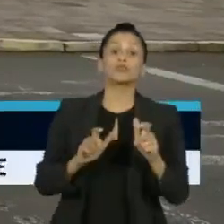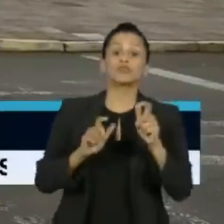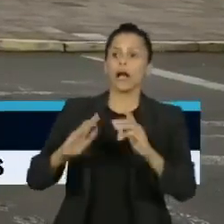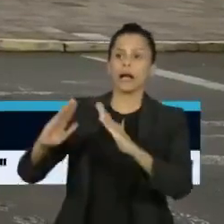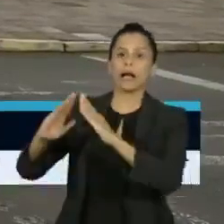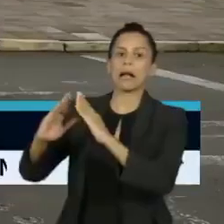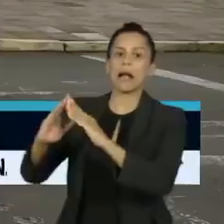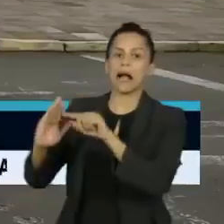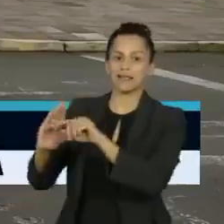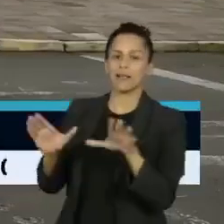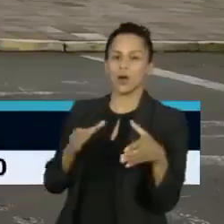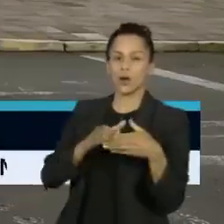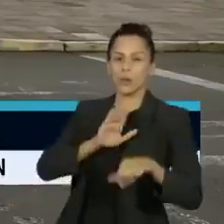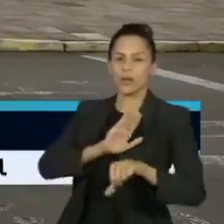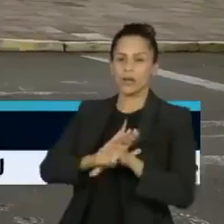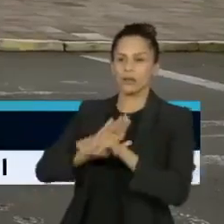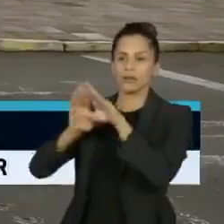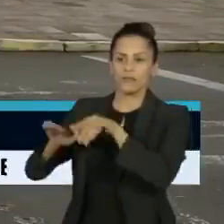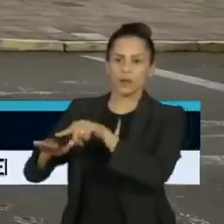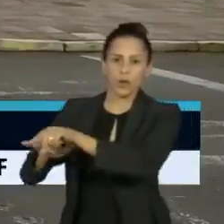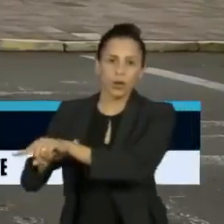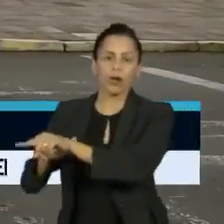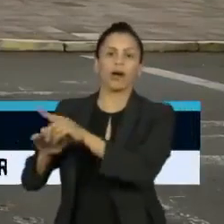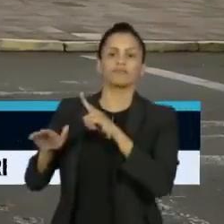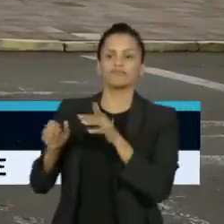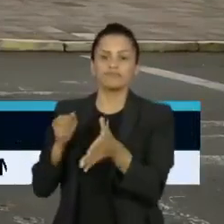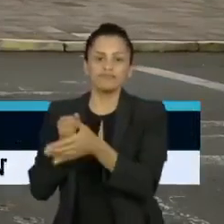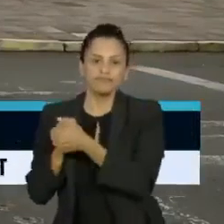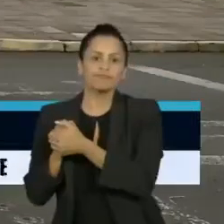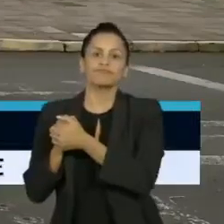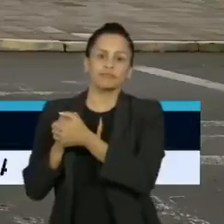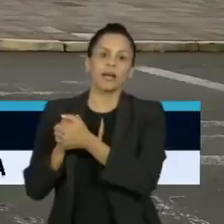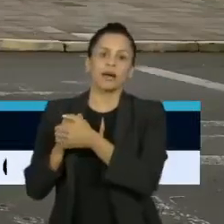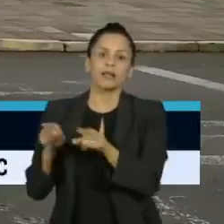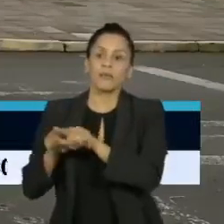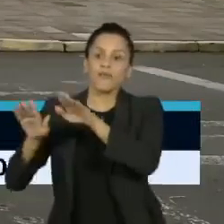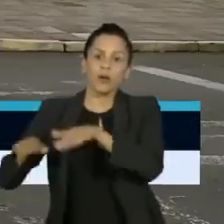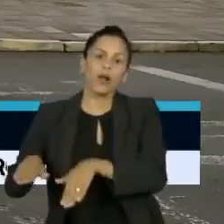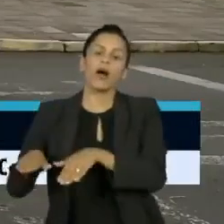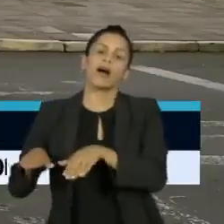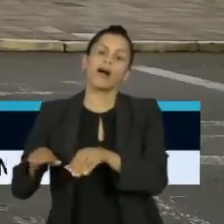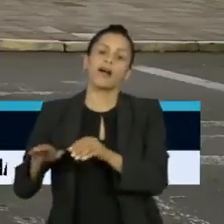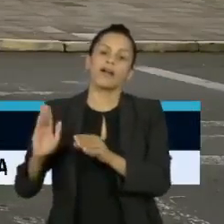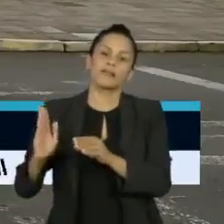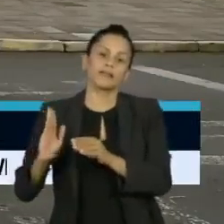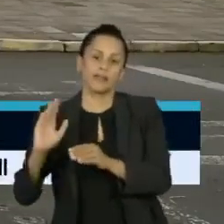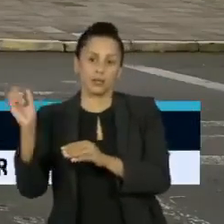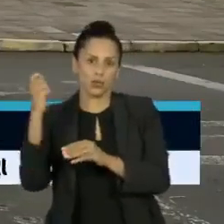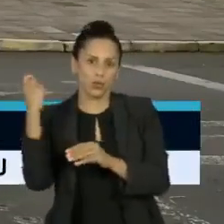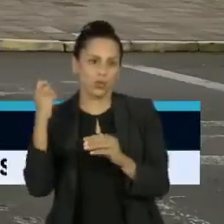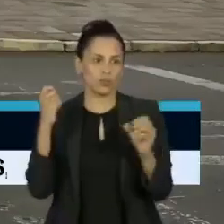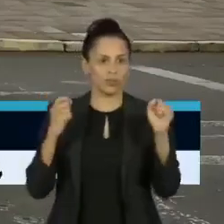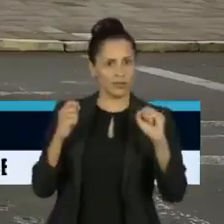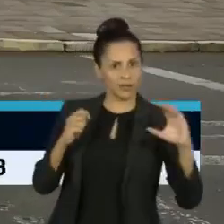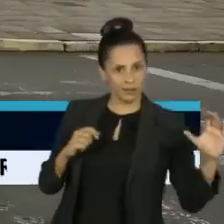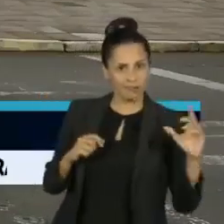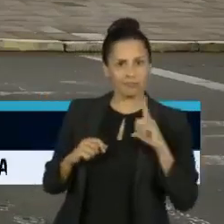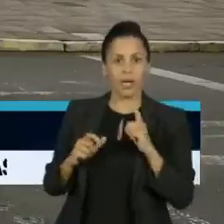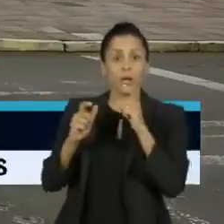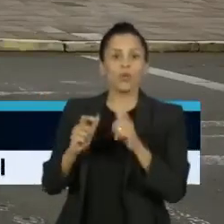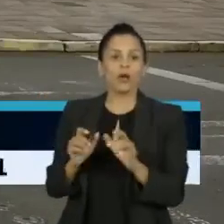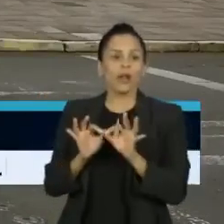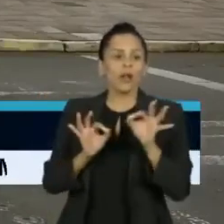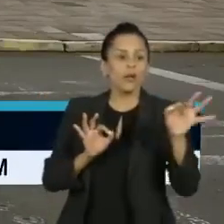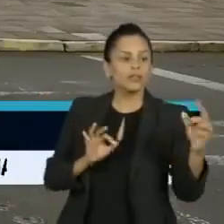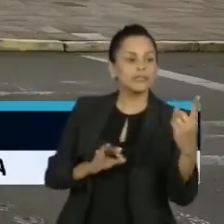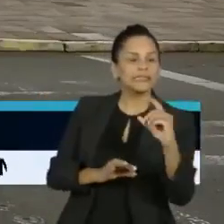usada pelos criminosos como posto de passagem entre o Rio Grande do Sul e Santa Catarina. O local fica a 100 quilômetros de